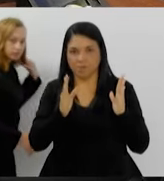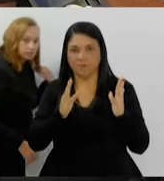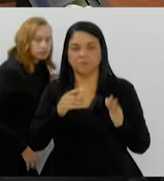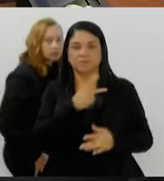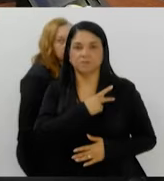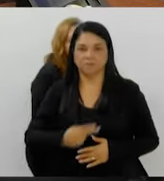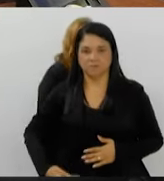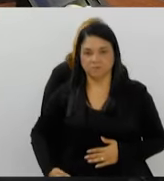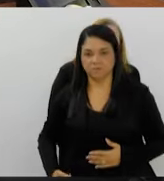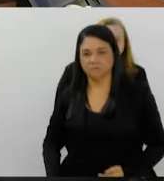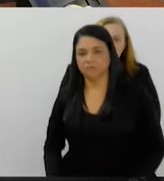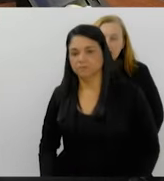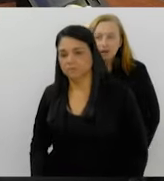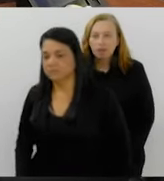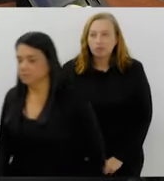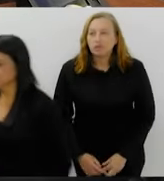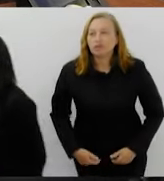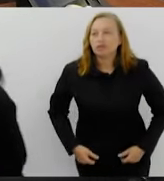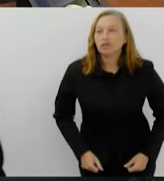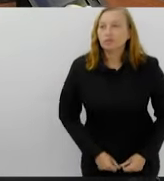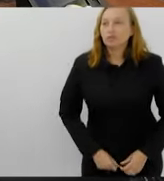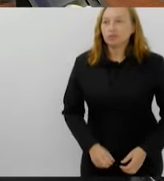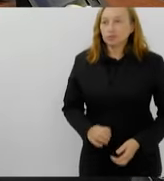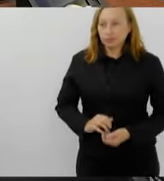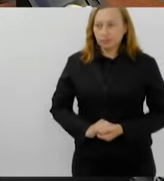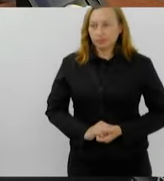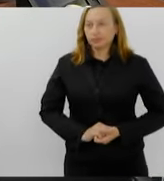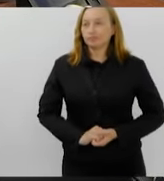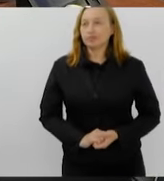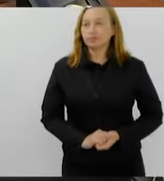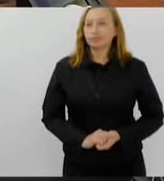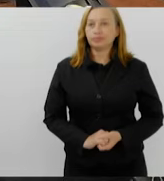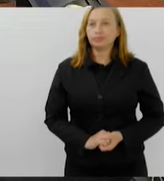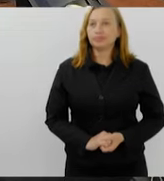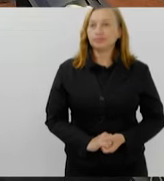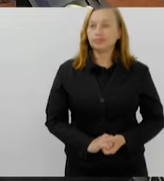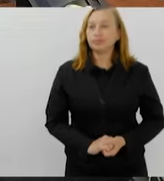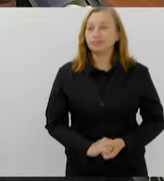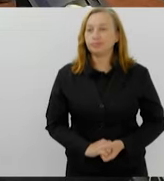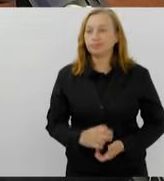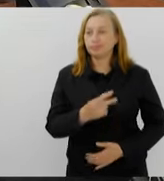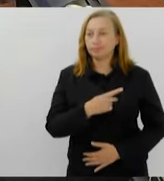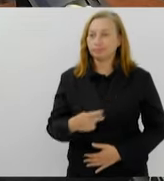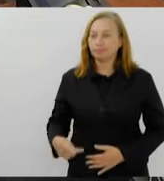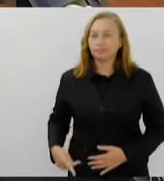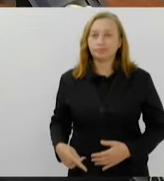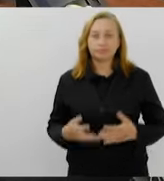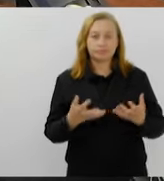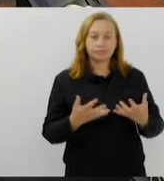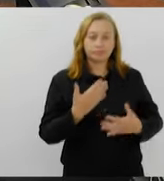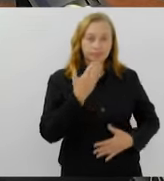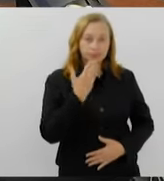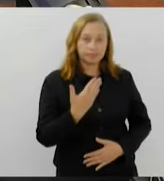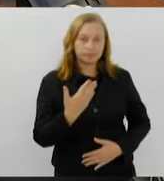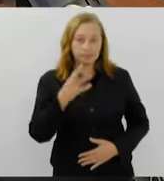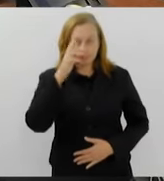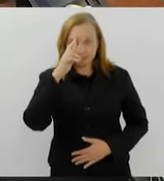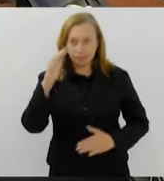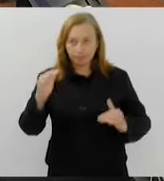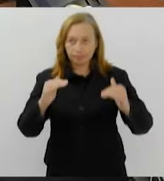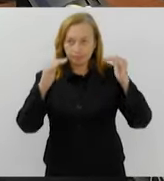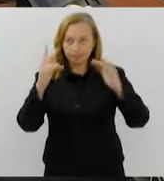por favor Presidente queria pedir vossa